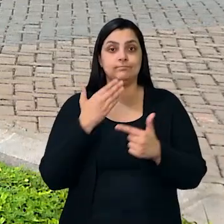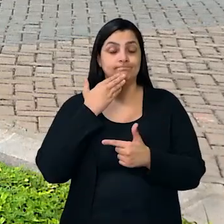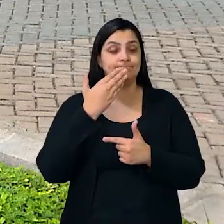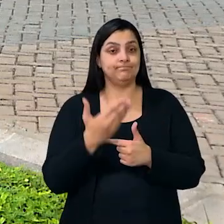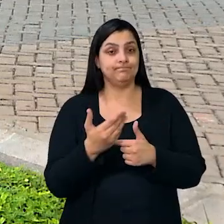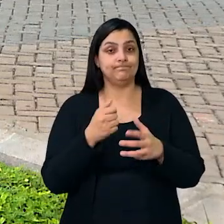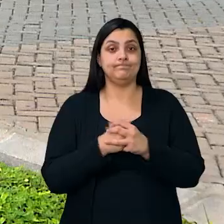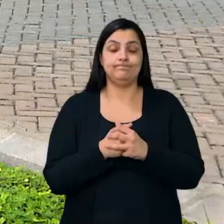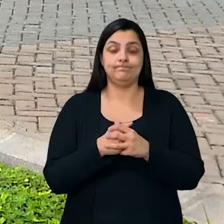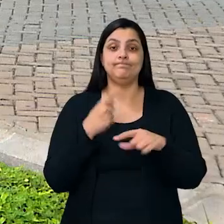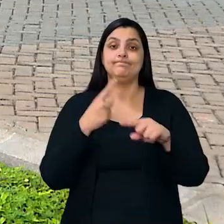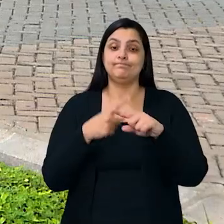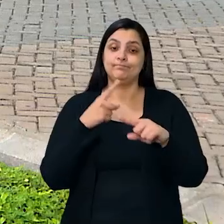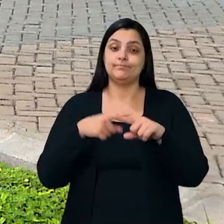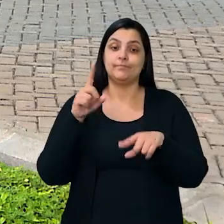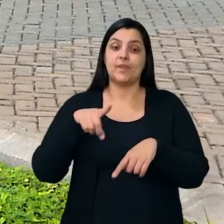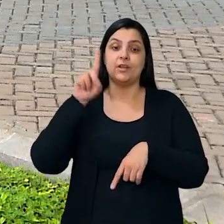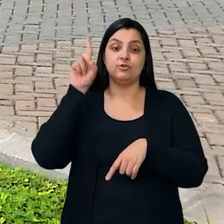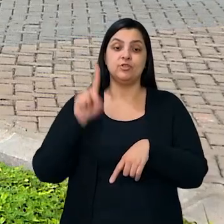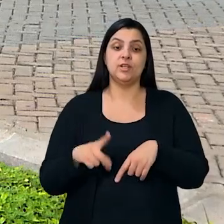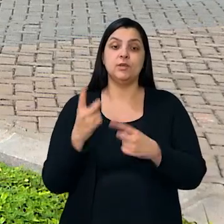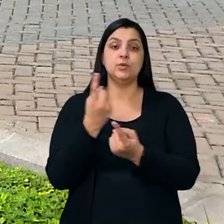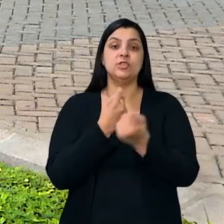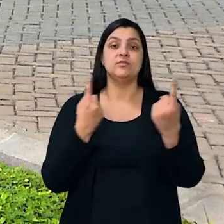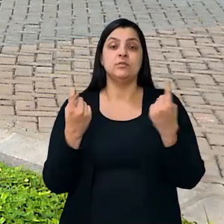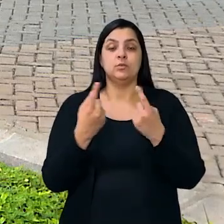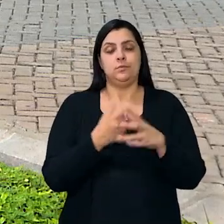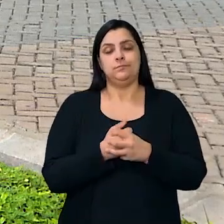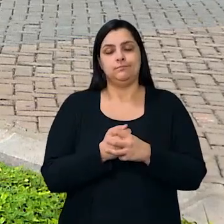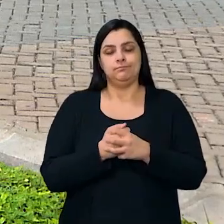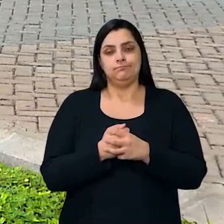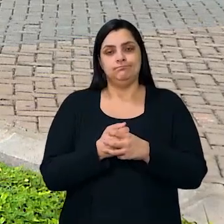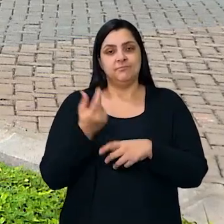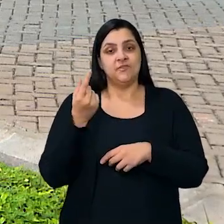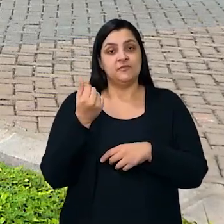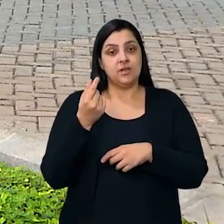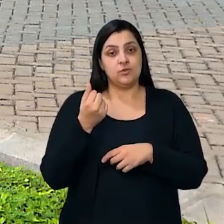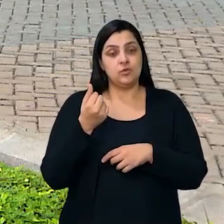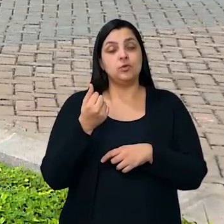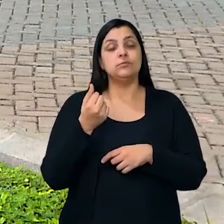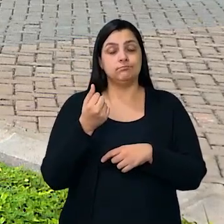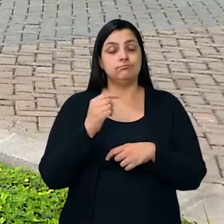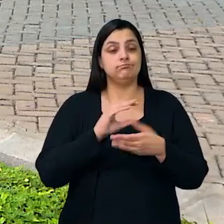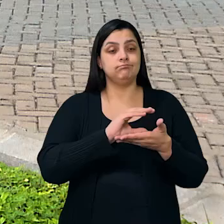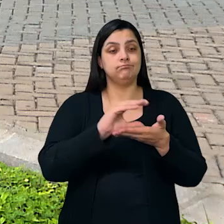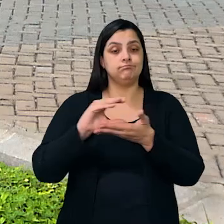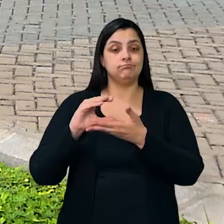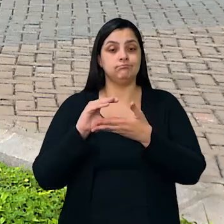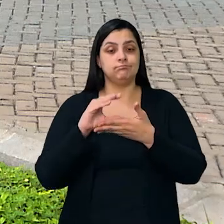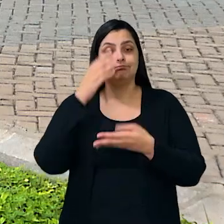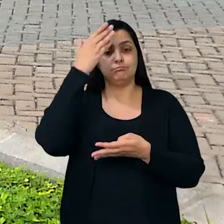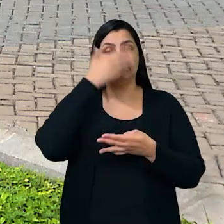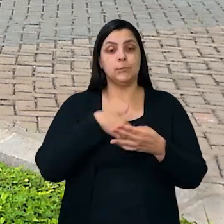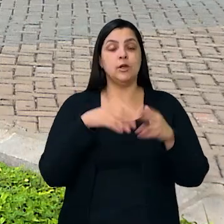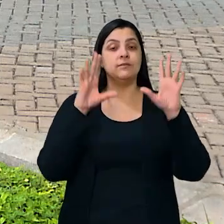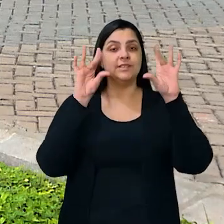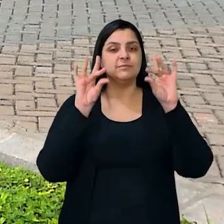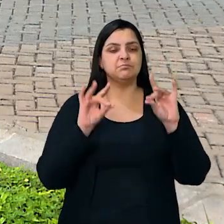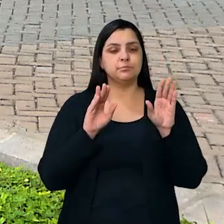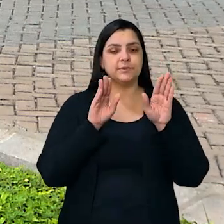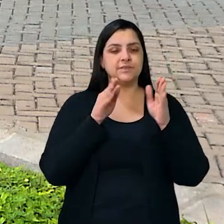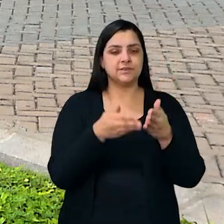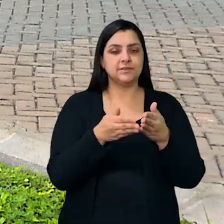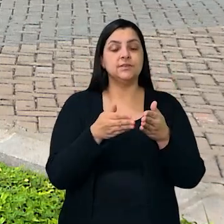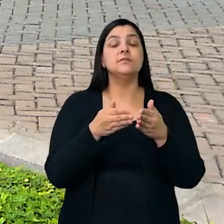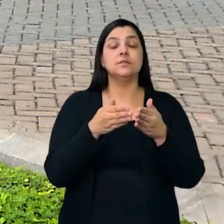a esse pedido por se tratar de um direito individual, ou seja, os valores devidos exigiriam prova